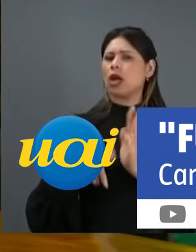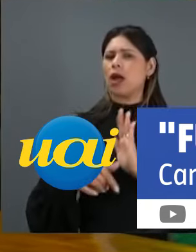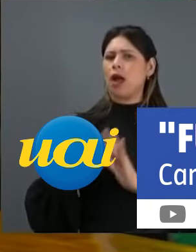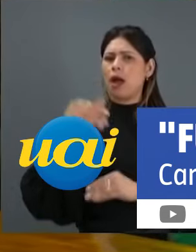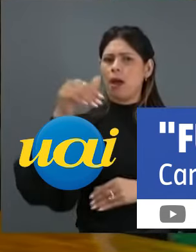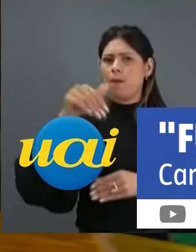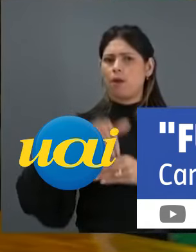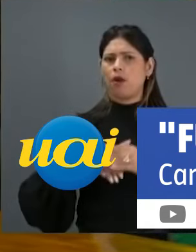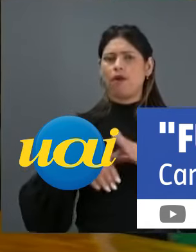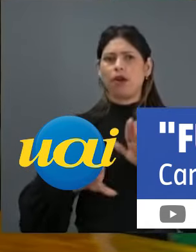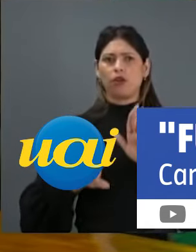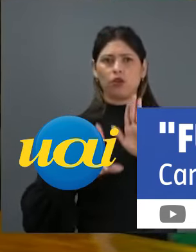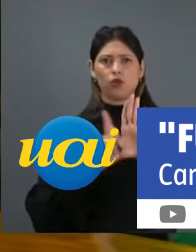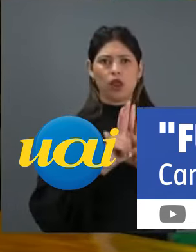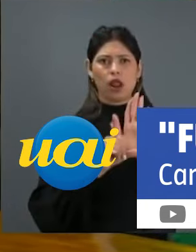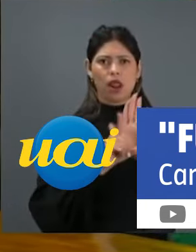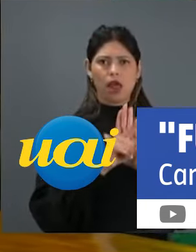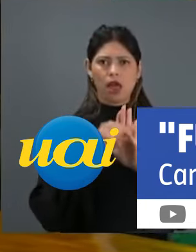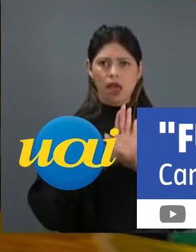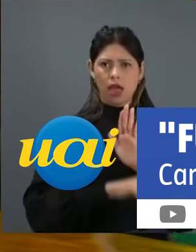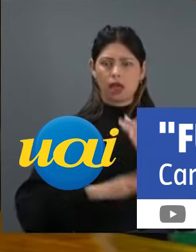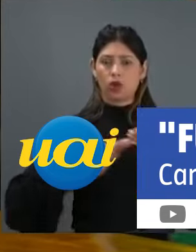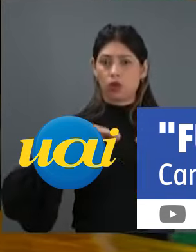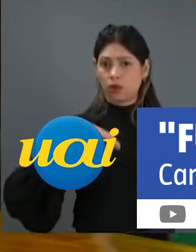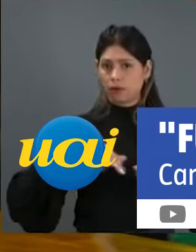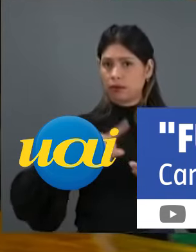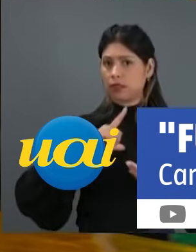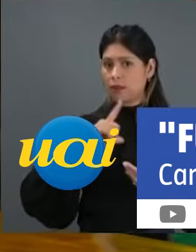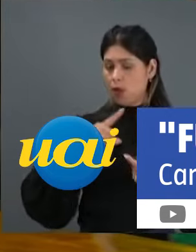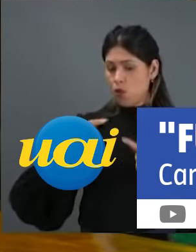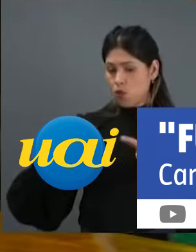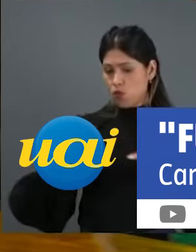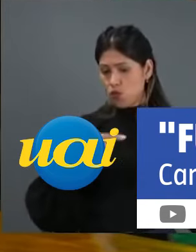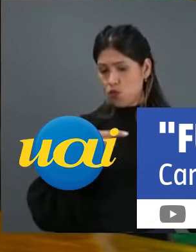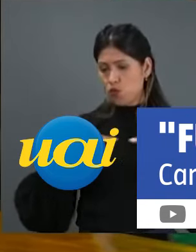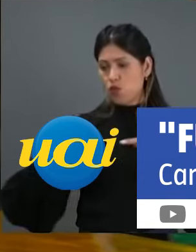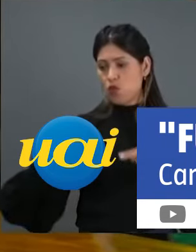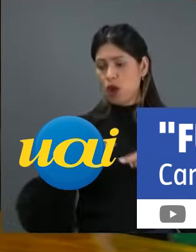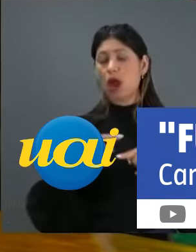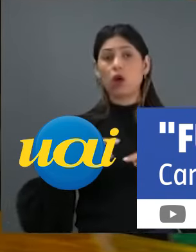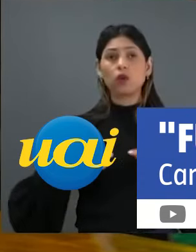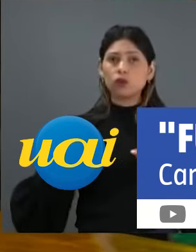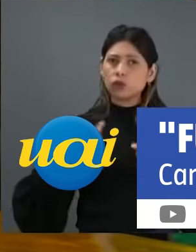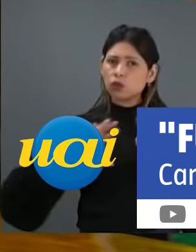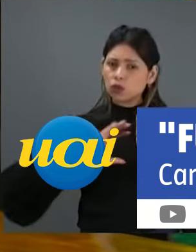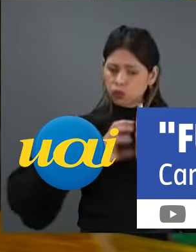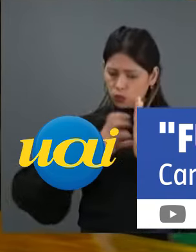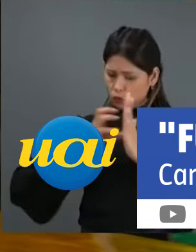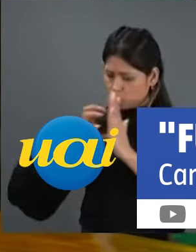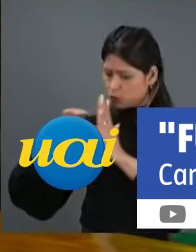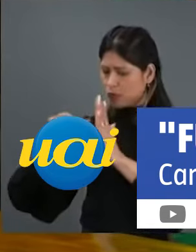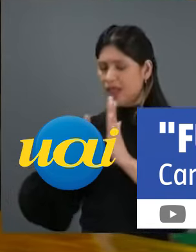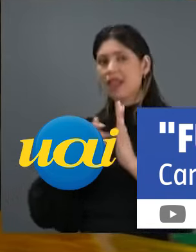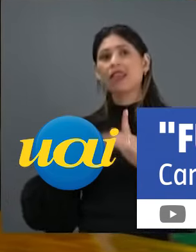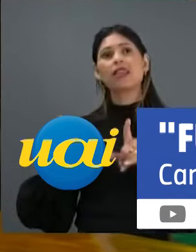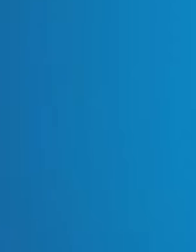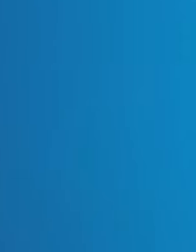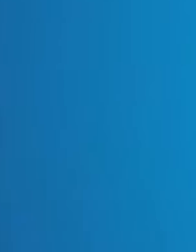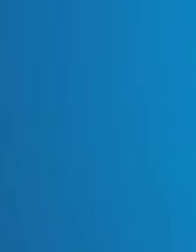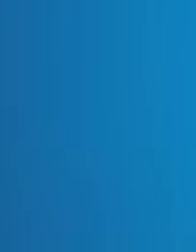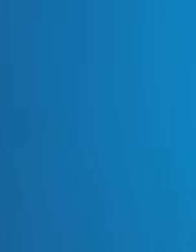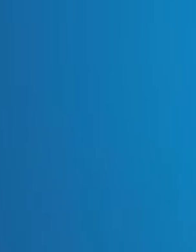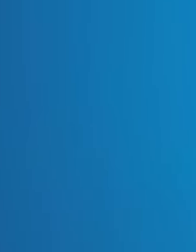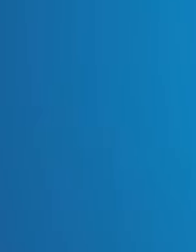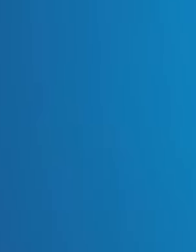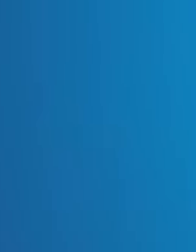pelo Congresso Nacional, aquilo que foi debatido por todos os partidos e que se tornou uma lei.